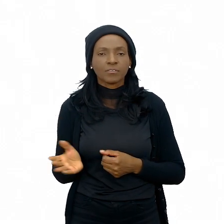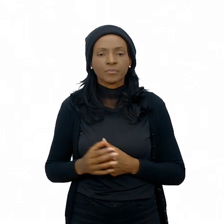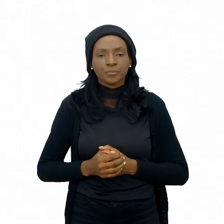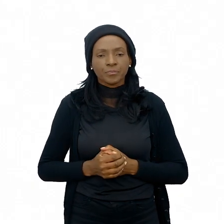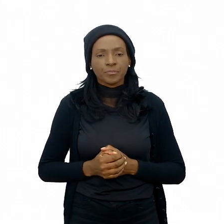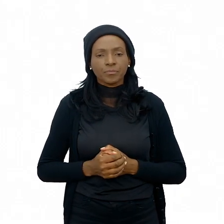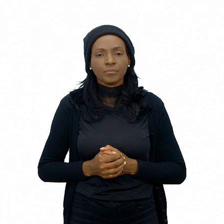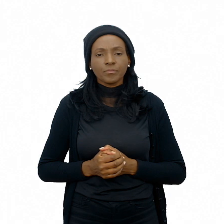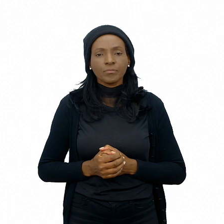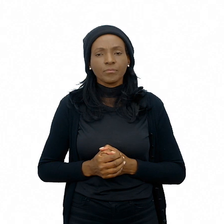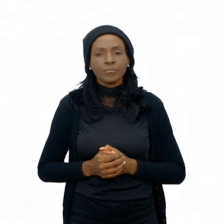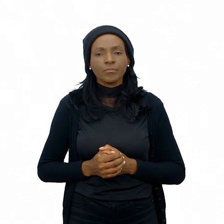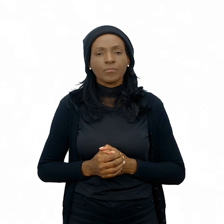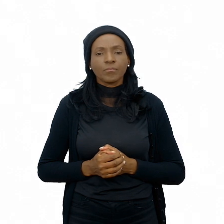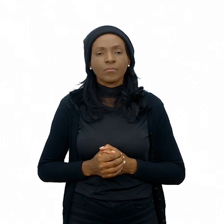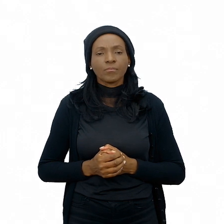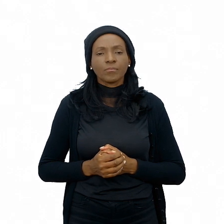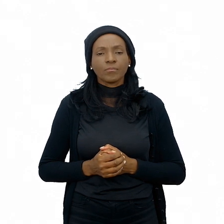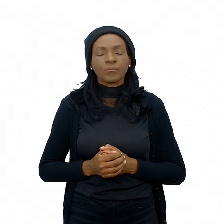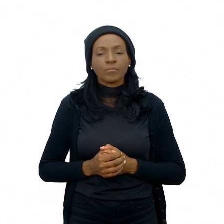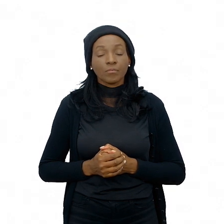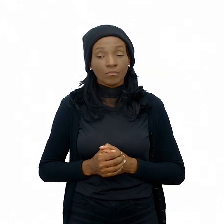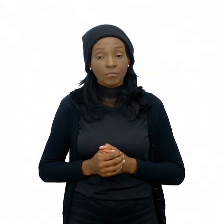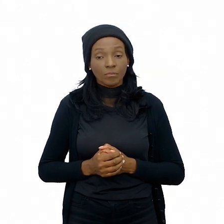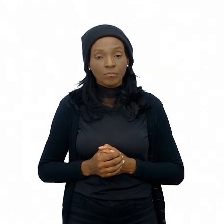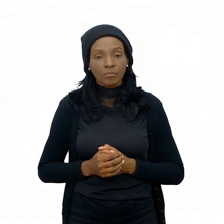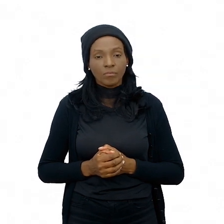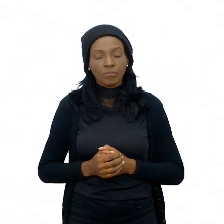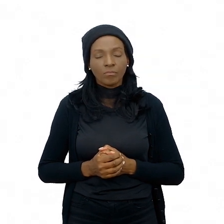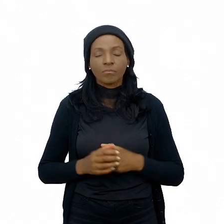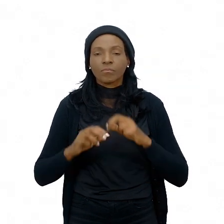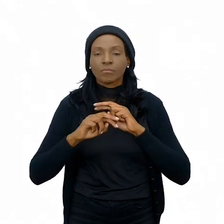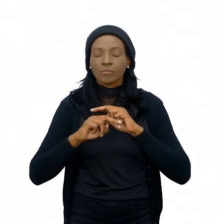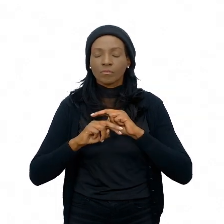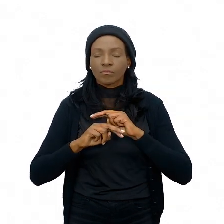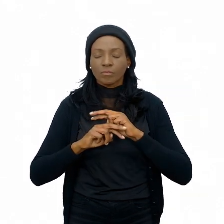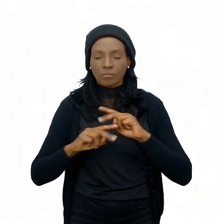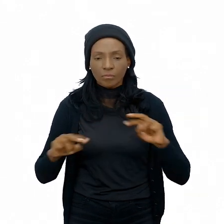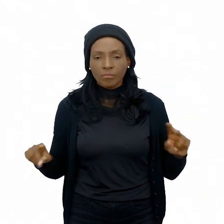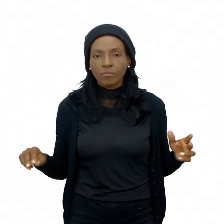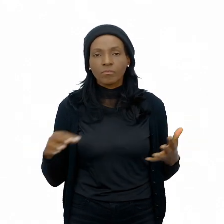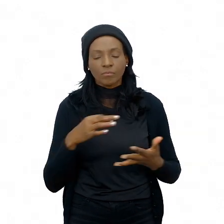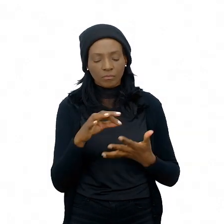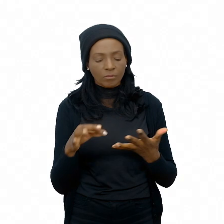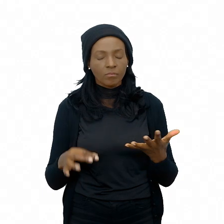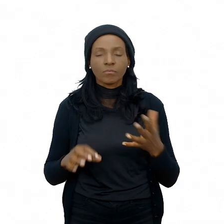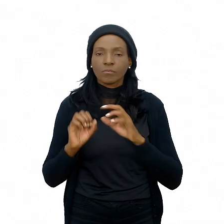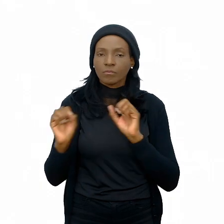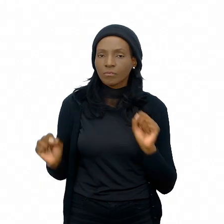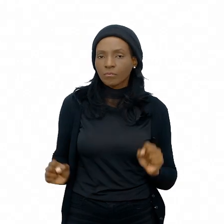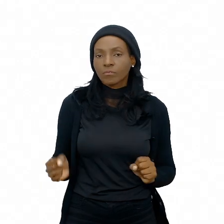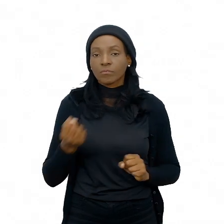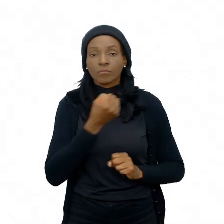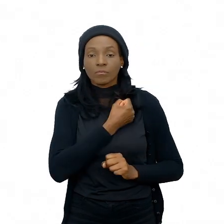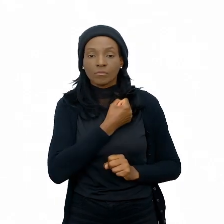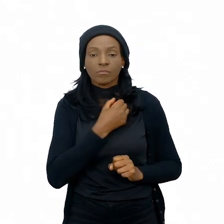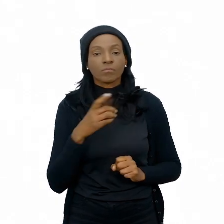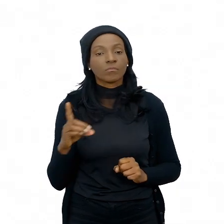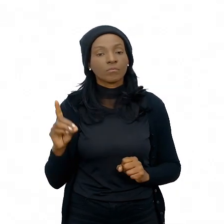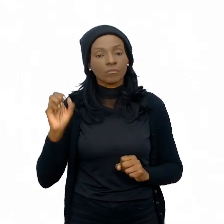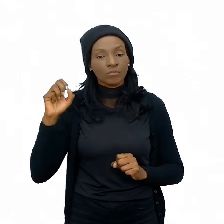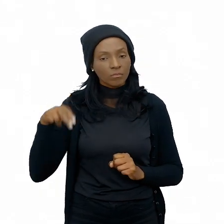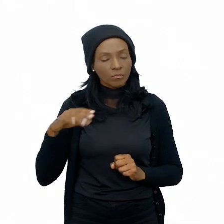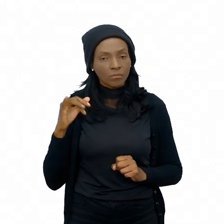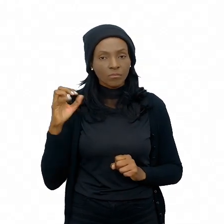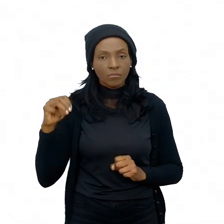A compreensão, as características do sistema de numeração decimal,